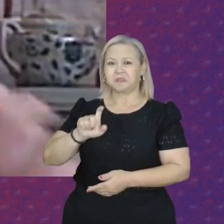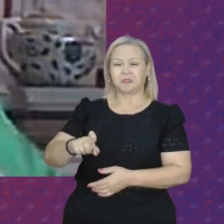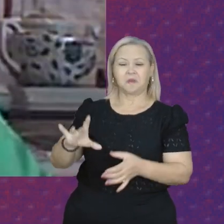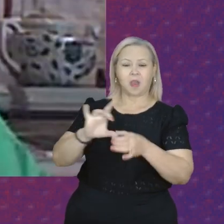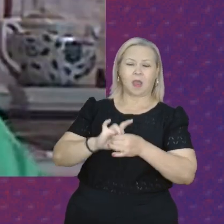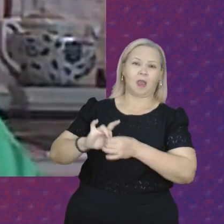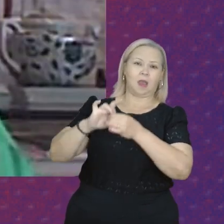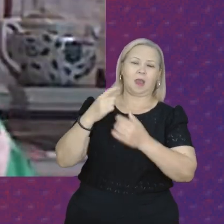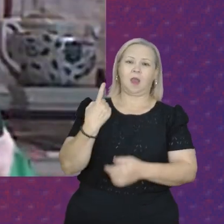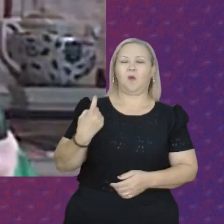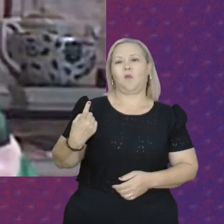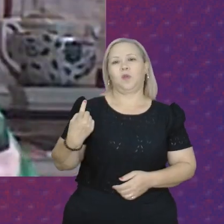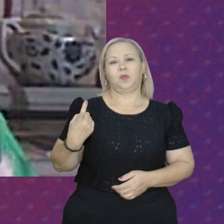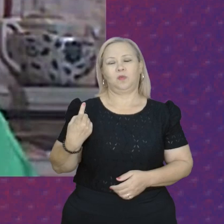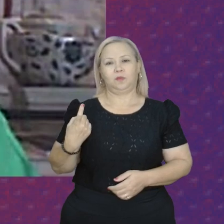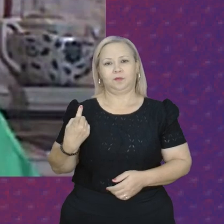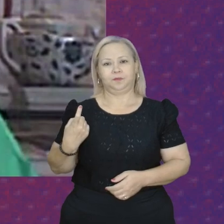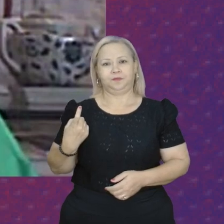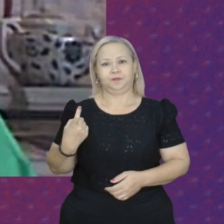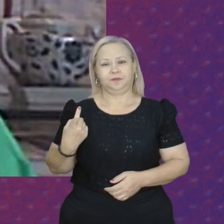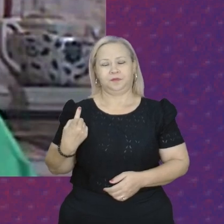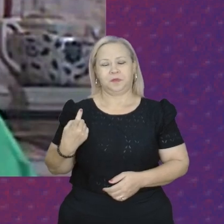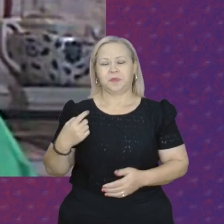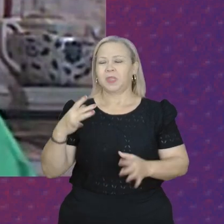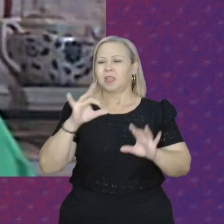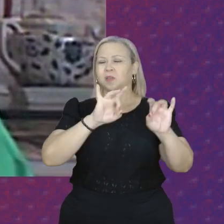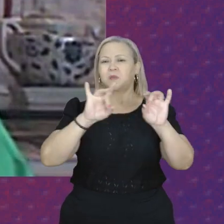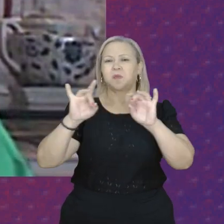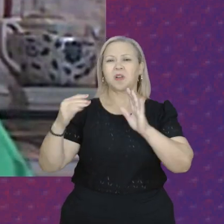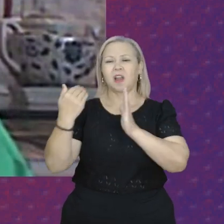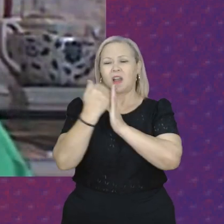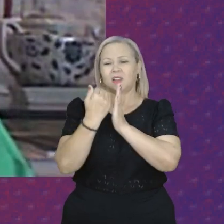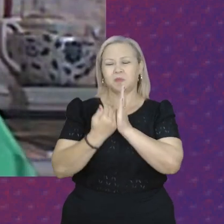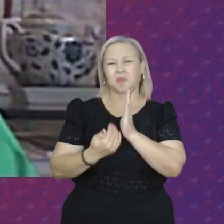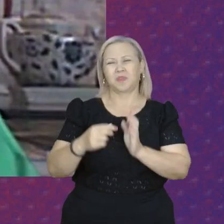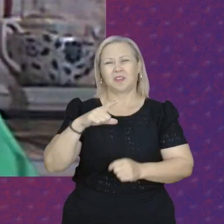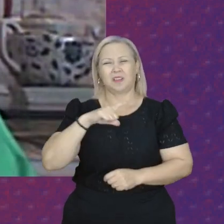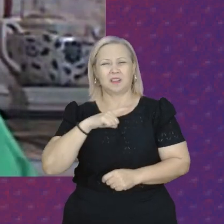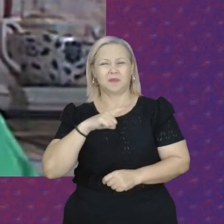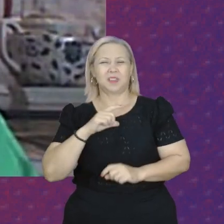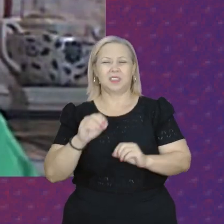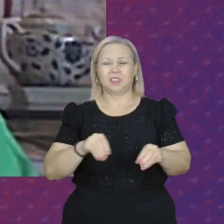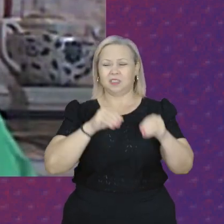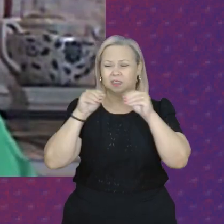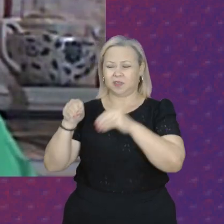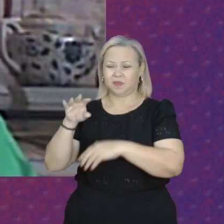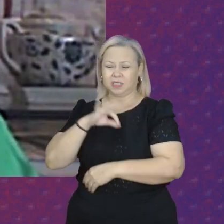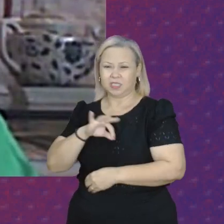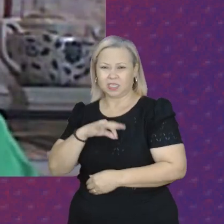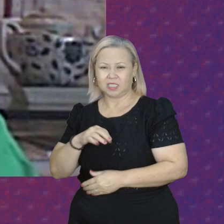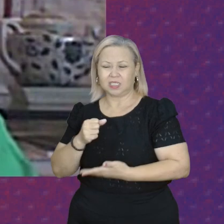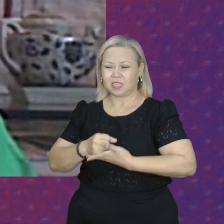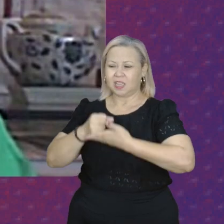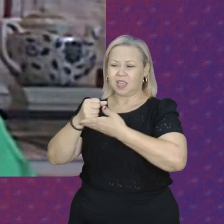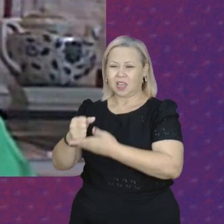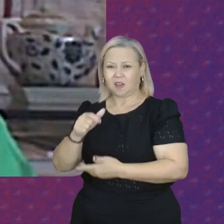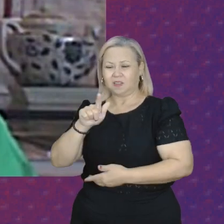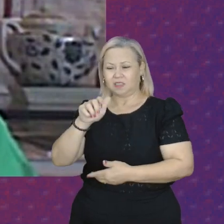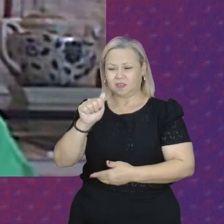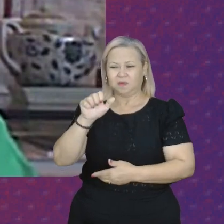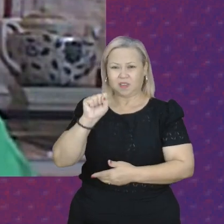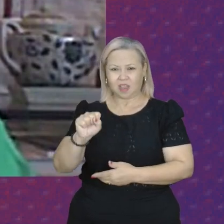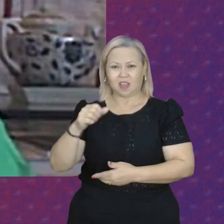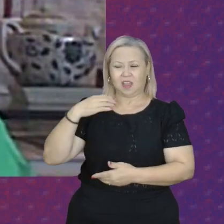unificado. Cada programa de transferência de renda que havia, o auxílio gás, o Bolsa Escola, o